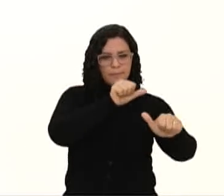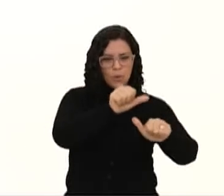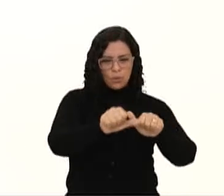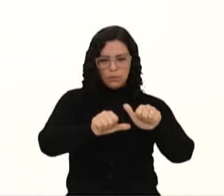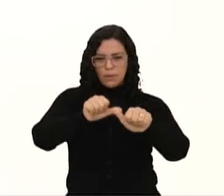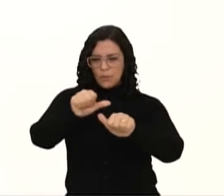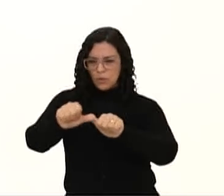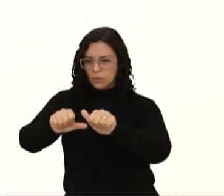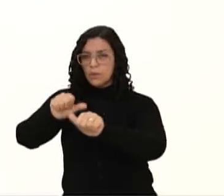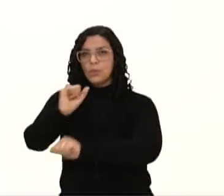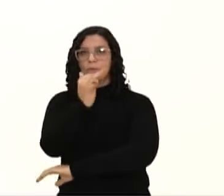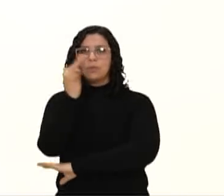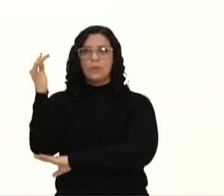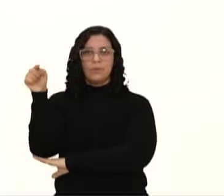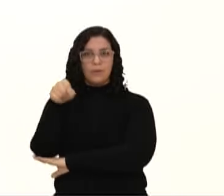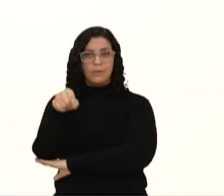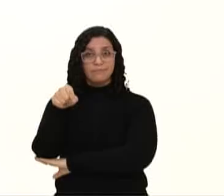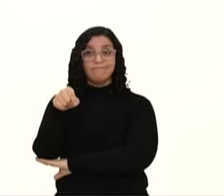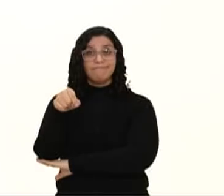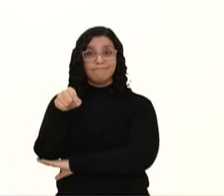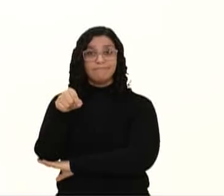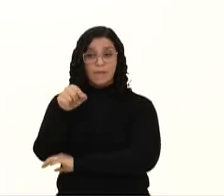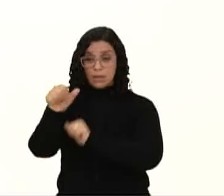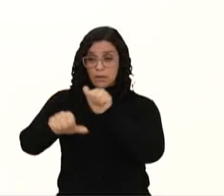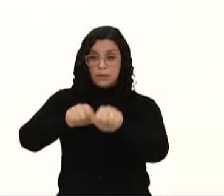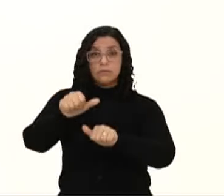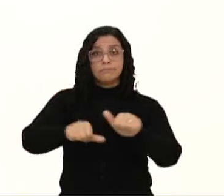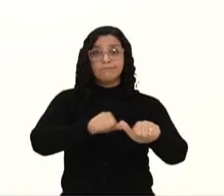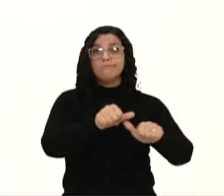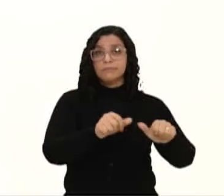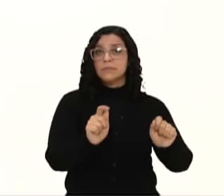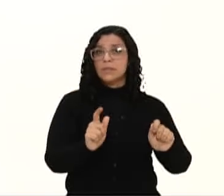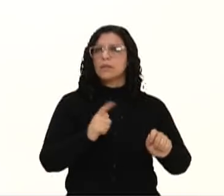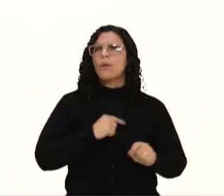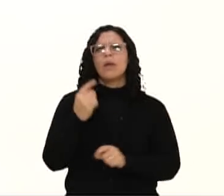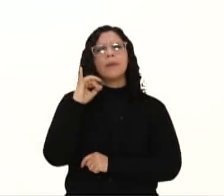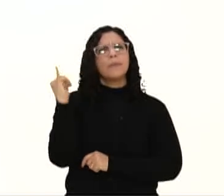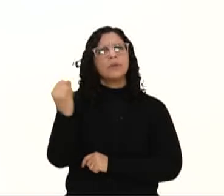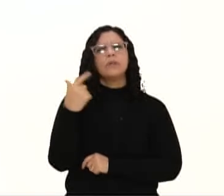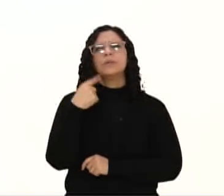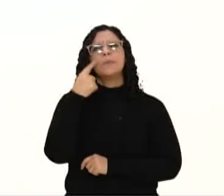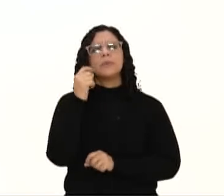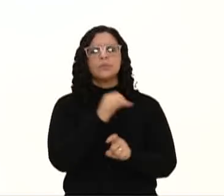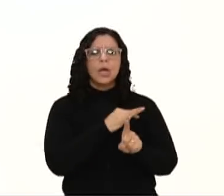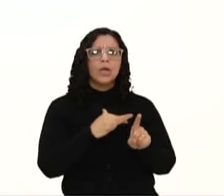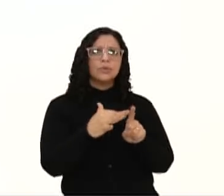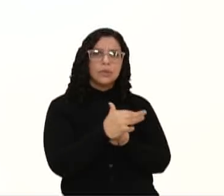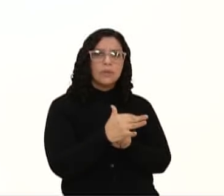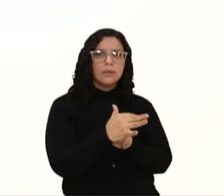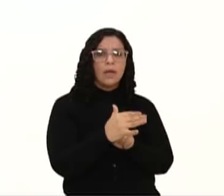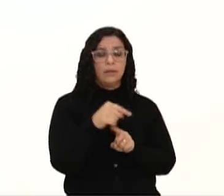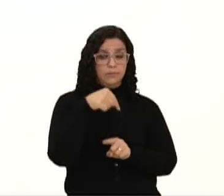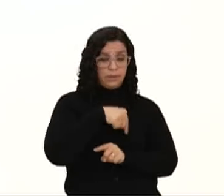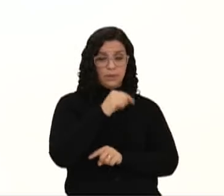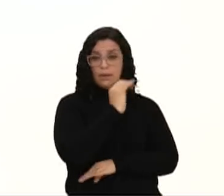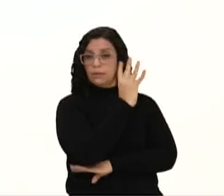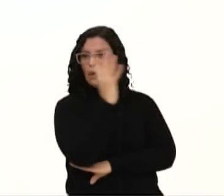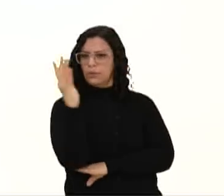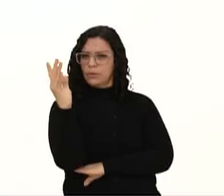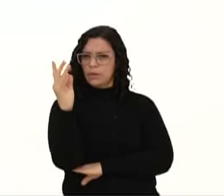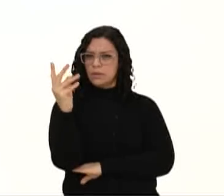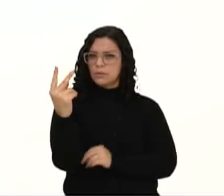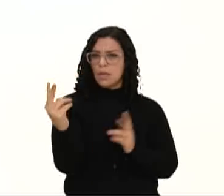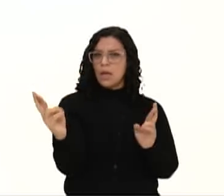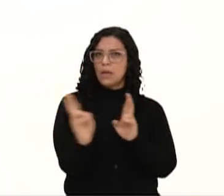transformam o meio natural. Olha que importante isso. Quando eu penso ali em sociedade e natureza, eu tenho que pensar no